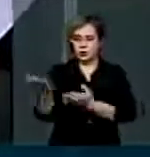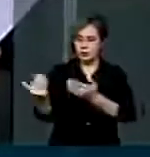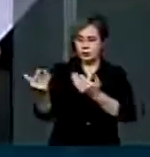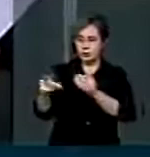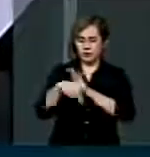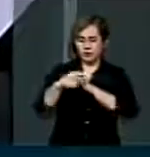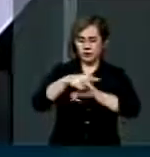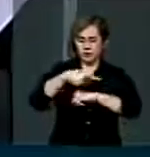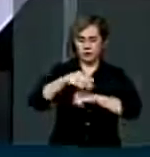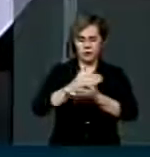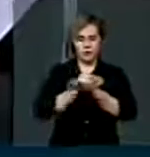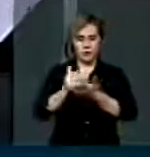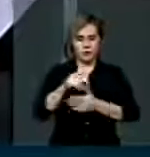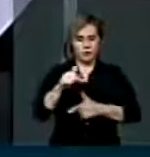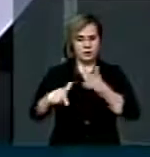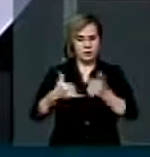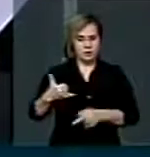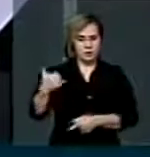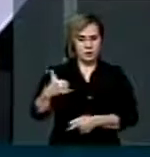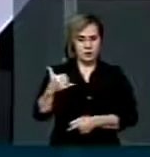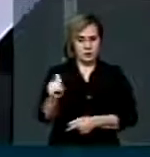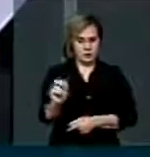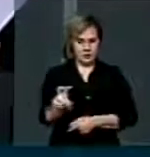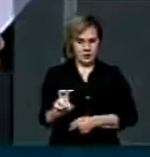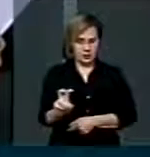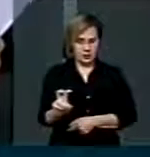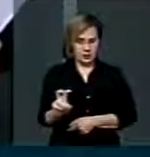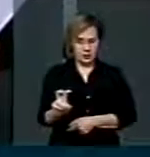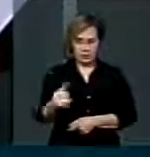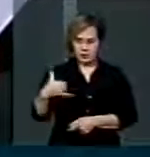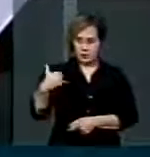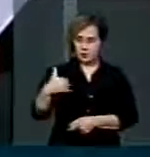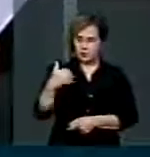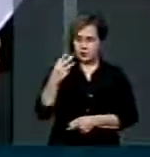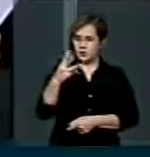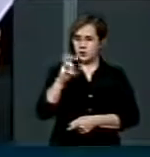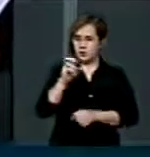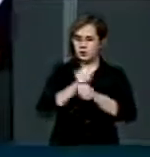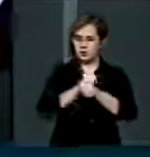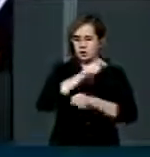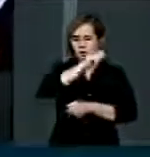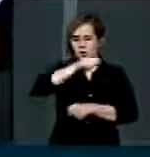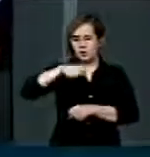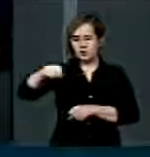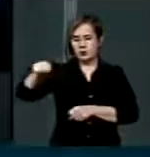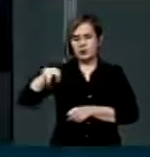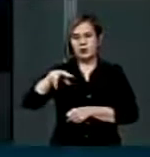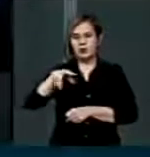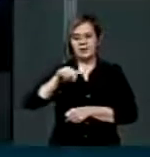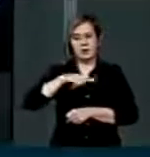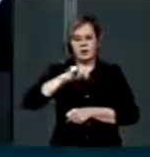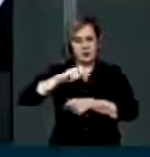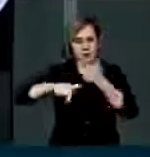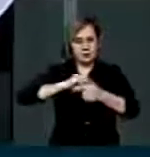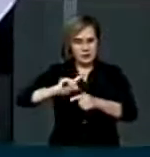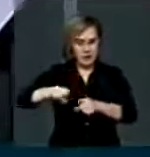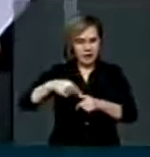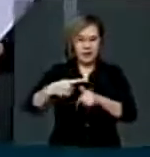nosso começa a trabalhar com 15 anos, com 35 anos de contribuição, ele vai ter que trabalhar